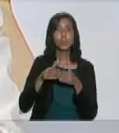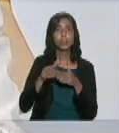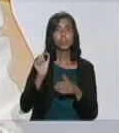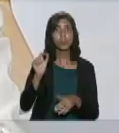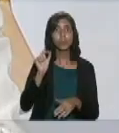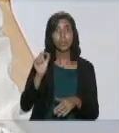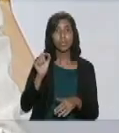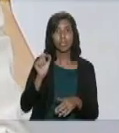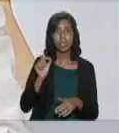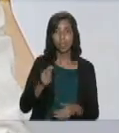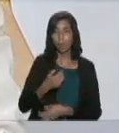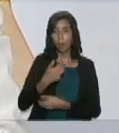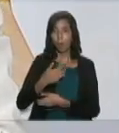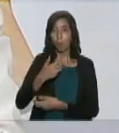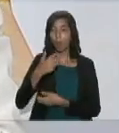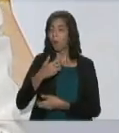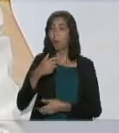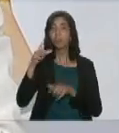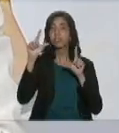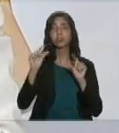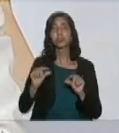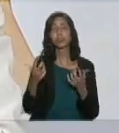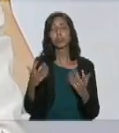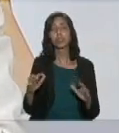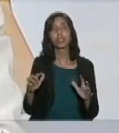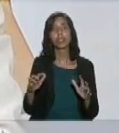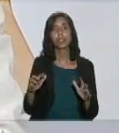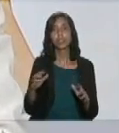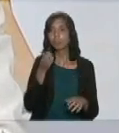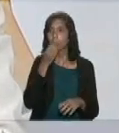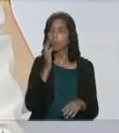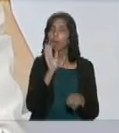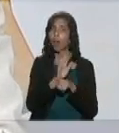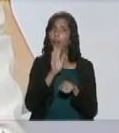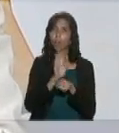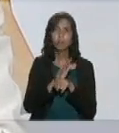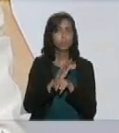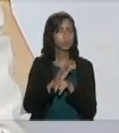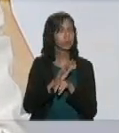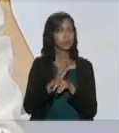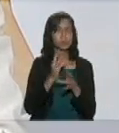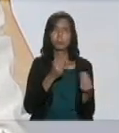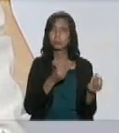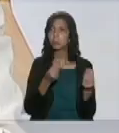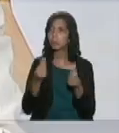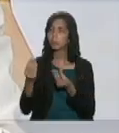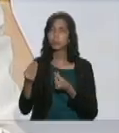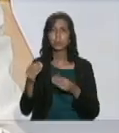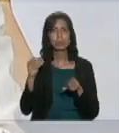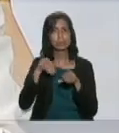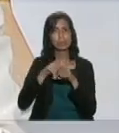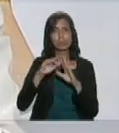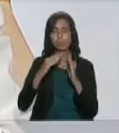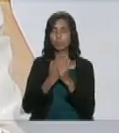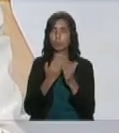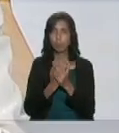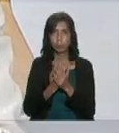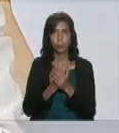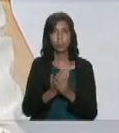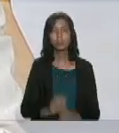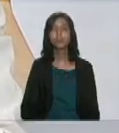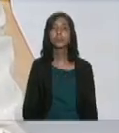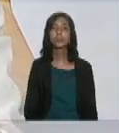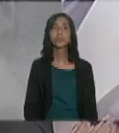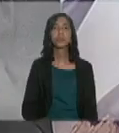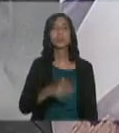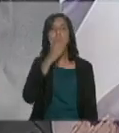muito menos para ficar no colo de um adulto. Então, o benefício é muito amplo dentro de uma creche, dentro de um berçário.